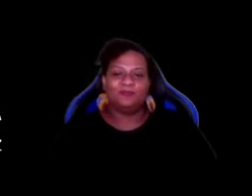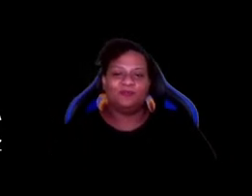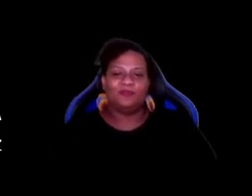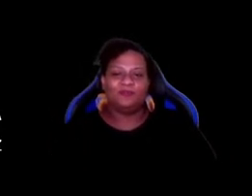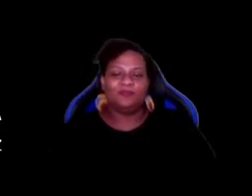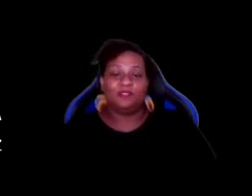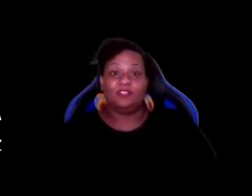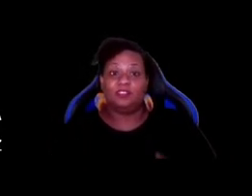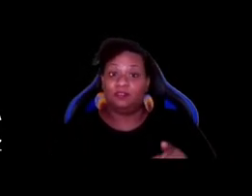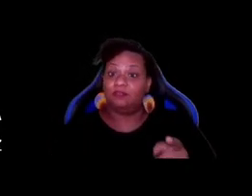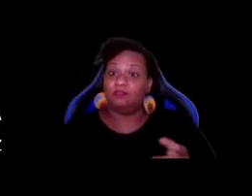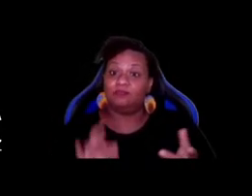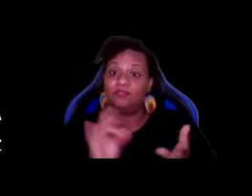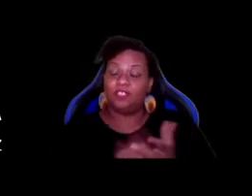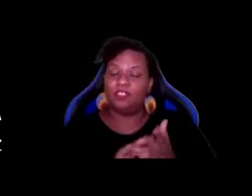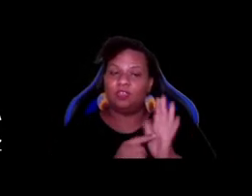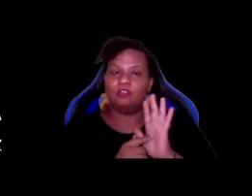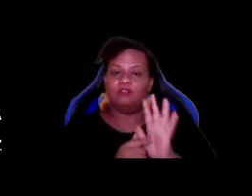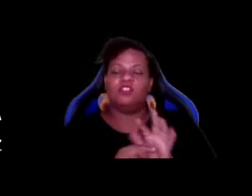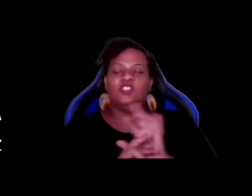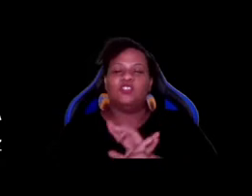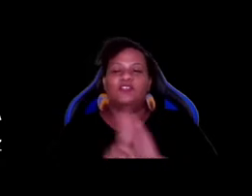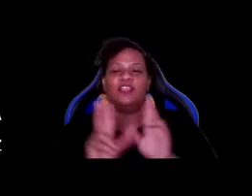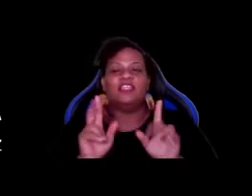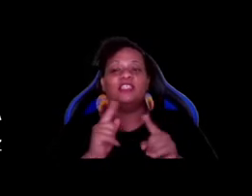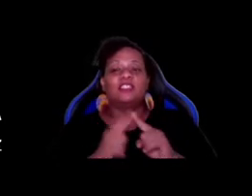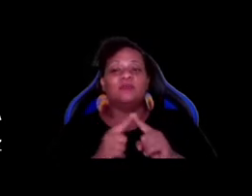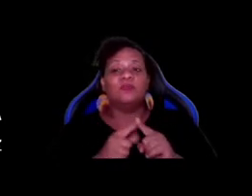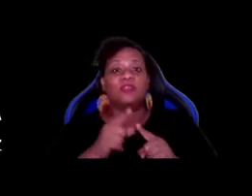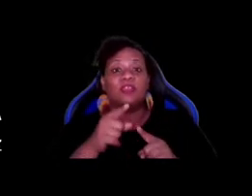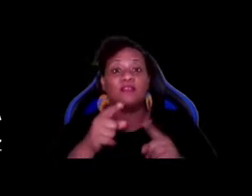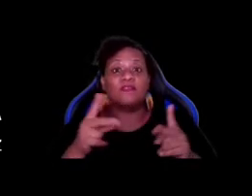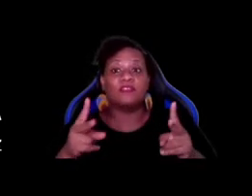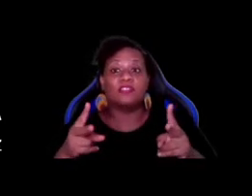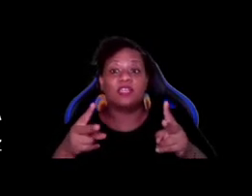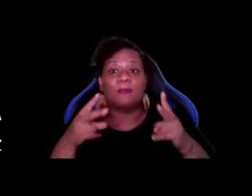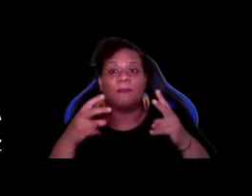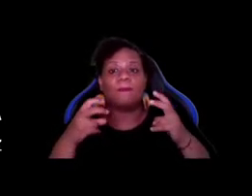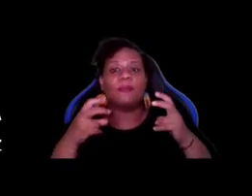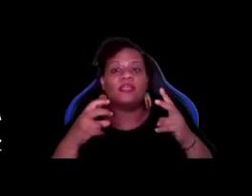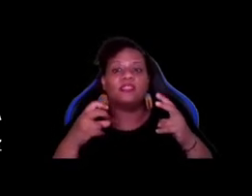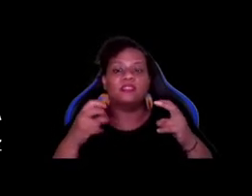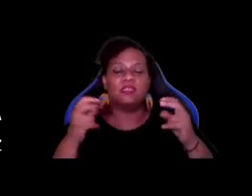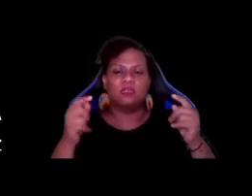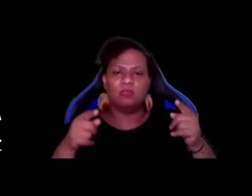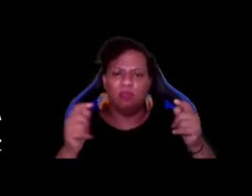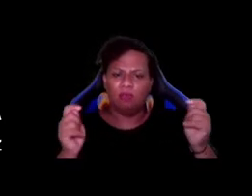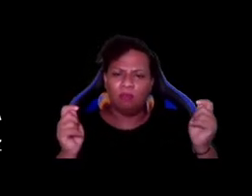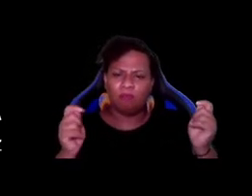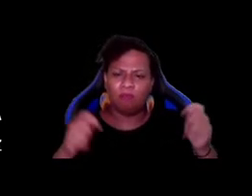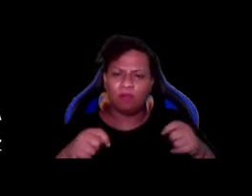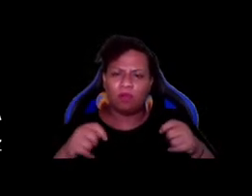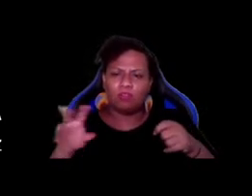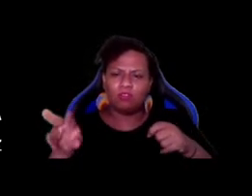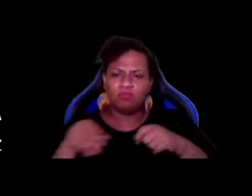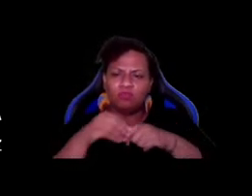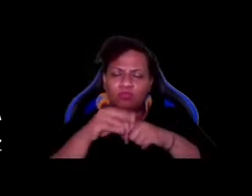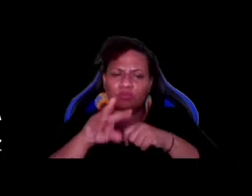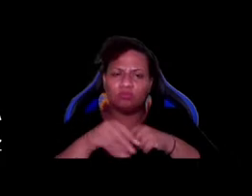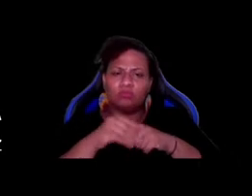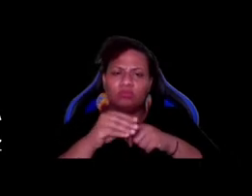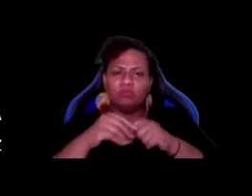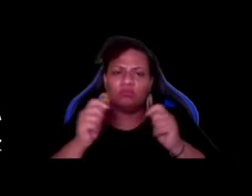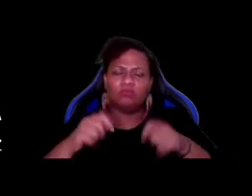uma grande diferença quando você percebe que você pode, né, juntar ritmos para criar